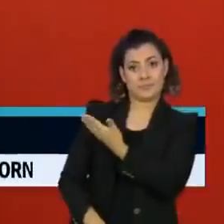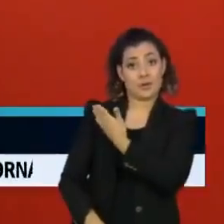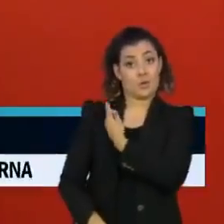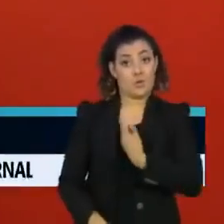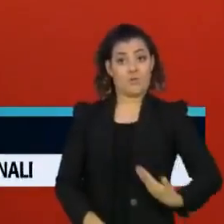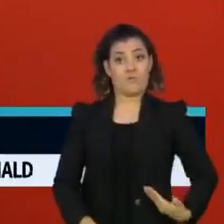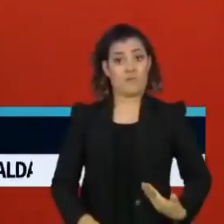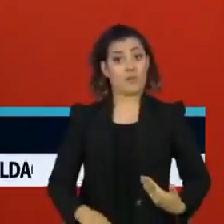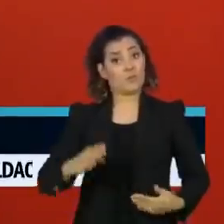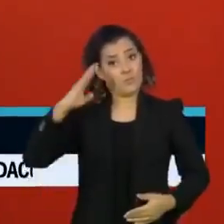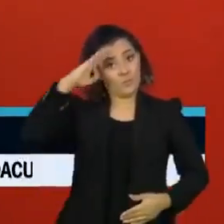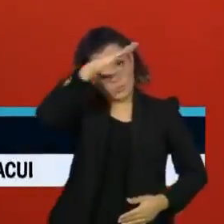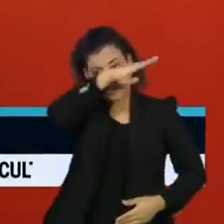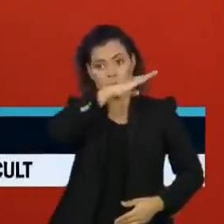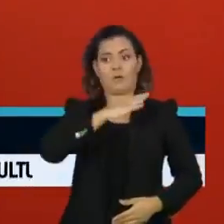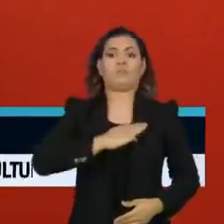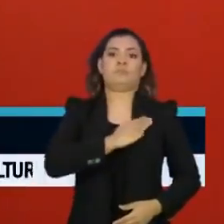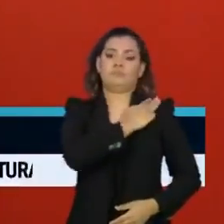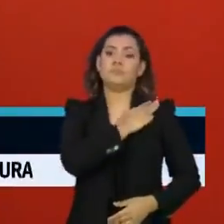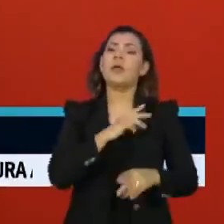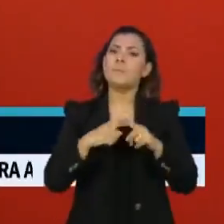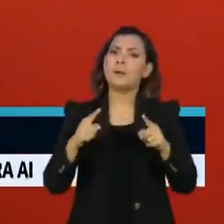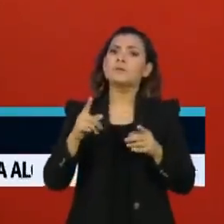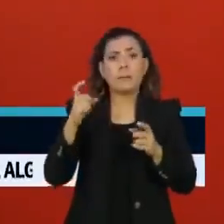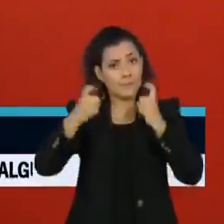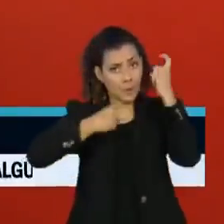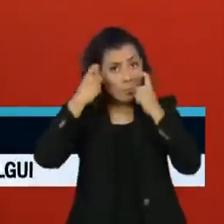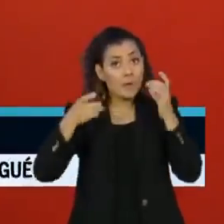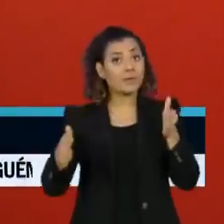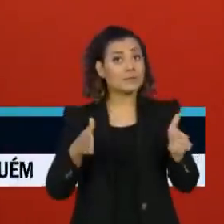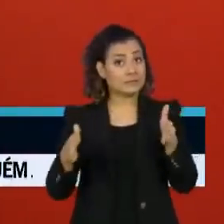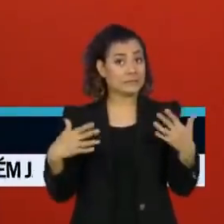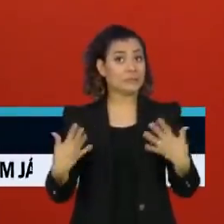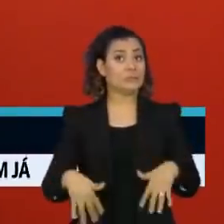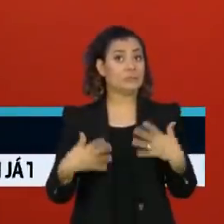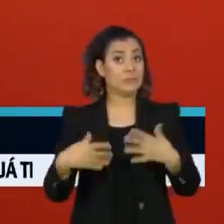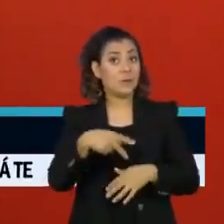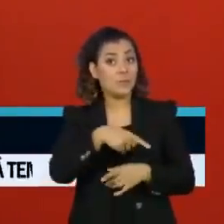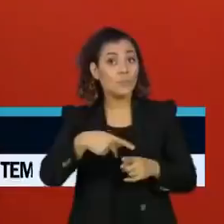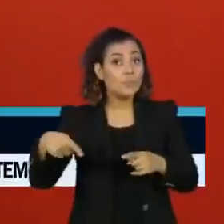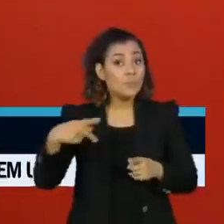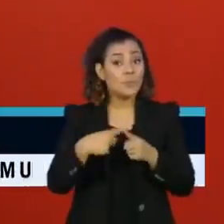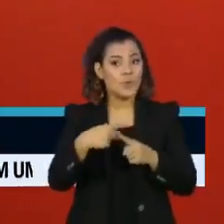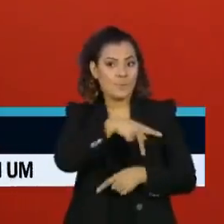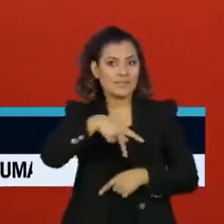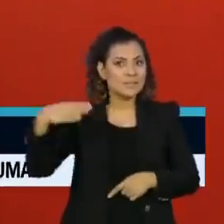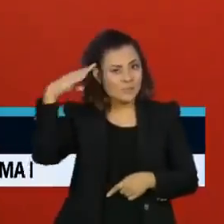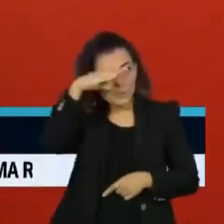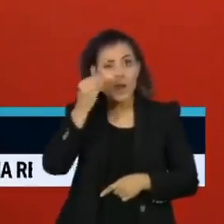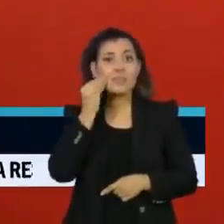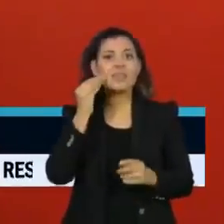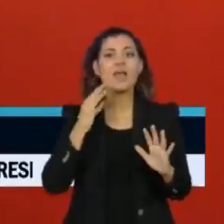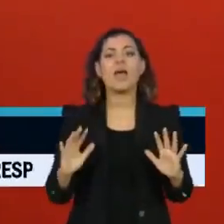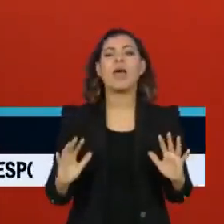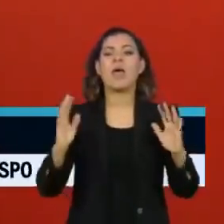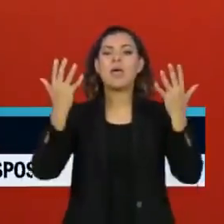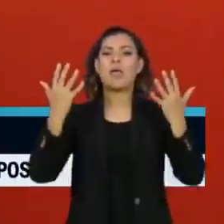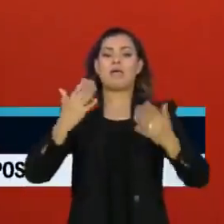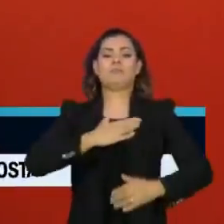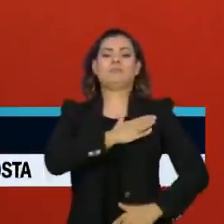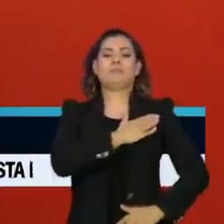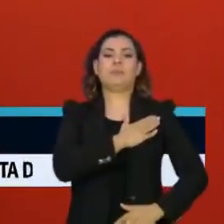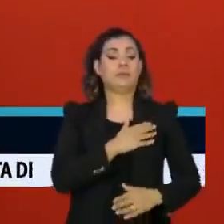Bolsonaro. Muito preocupante essa coincidência, porque Bolsonaro vai insistir em algum tipo de celebração da